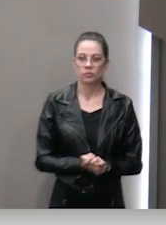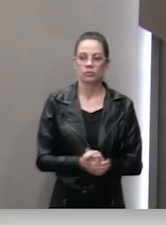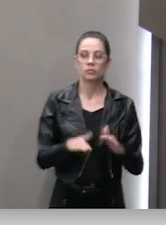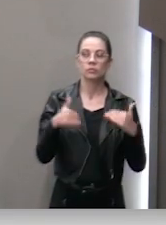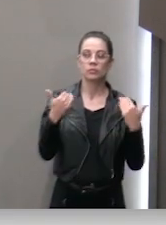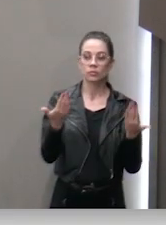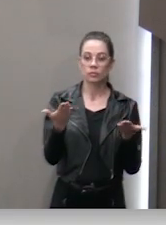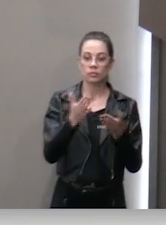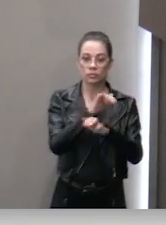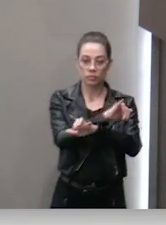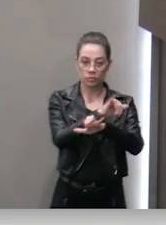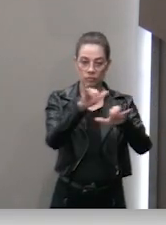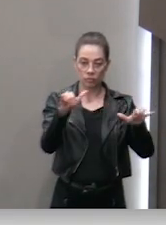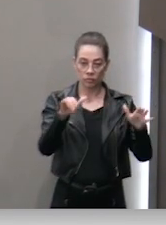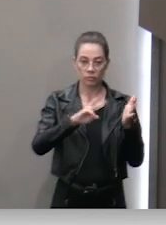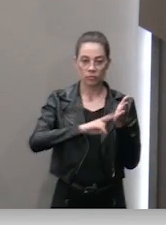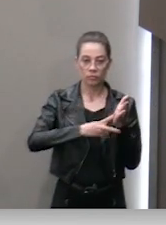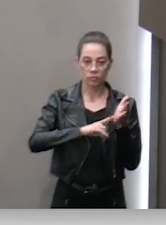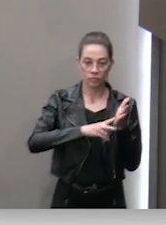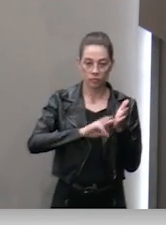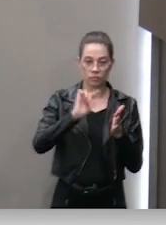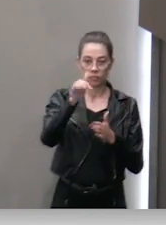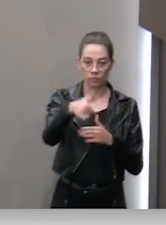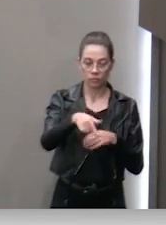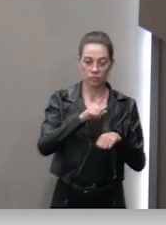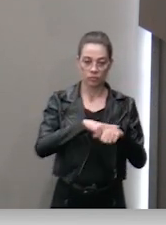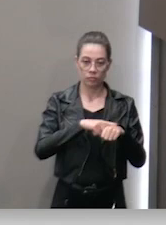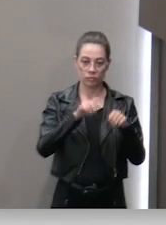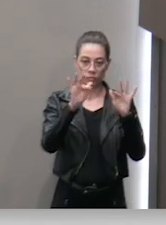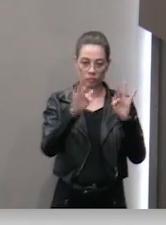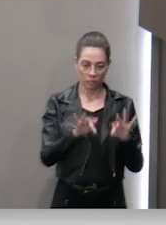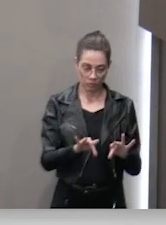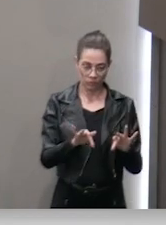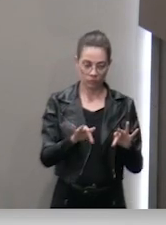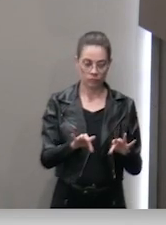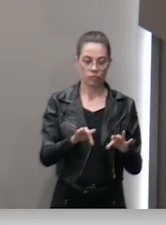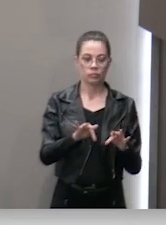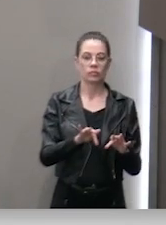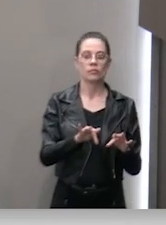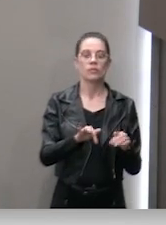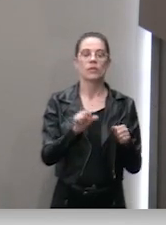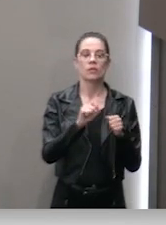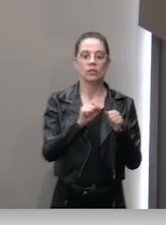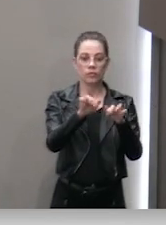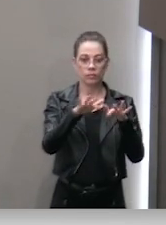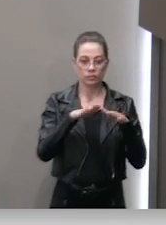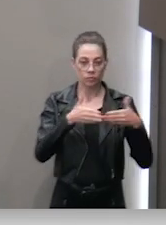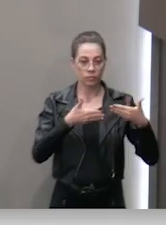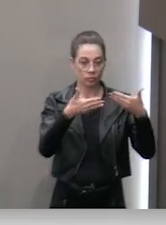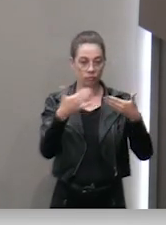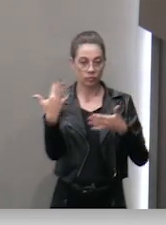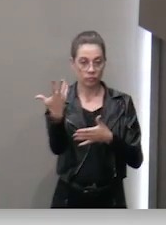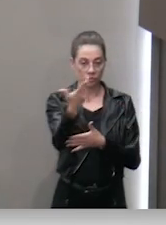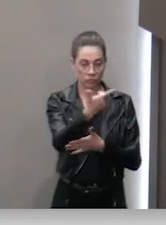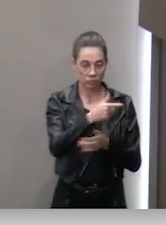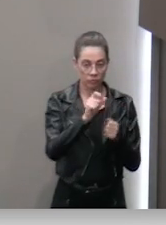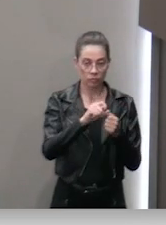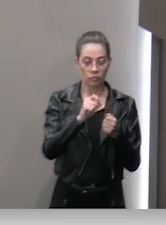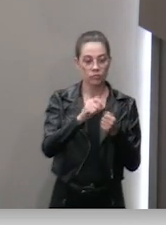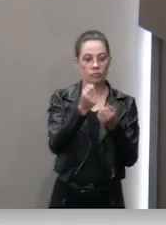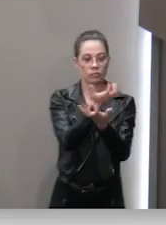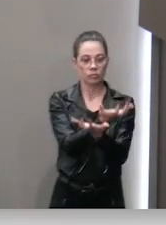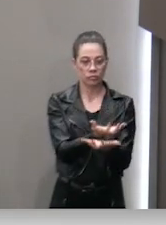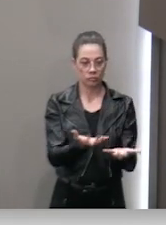Pessoal, então, um recado do Simpasso. Após o encerramento aqui da sessão solene, o Simpasso convida a todos para um